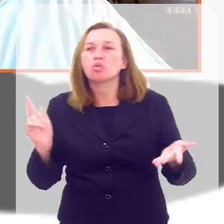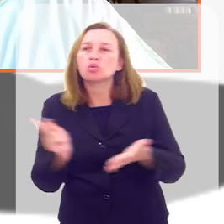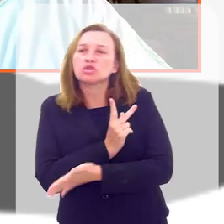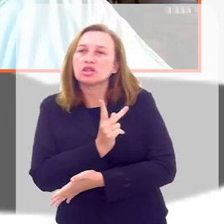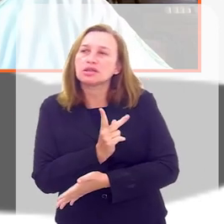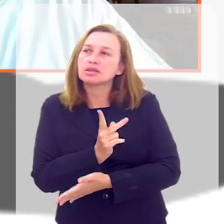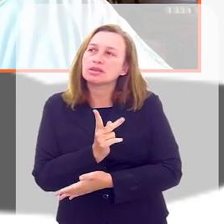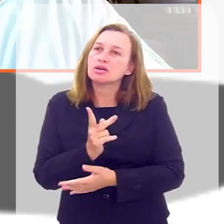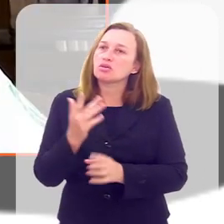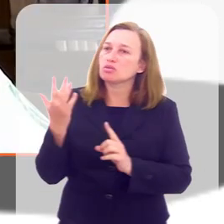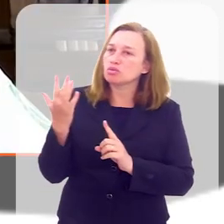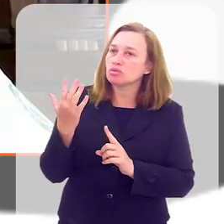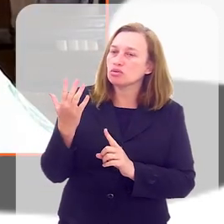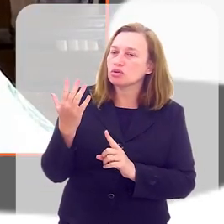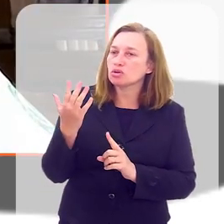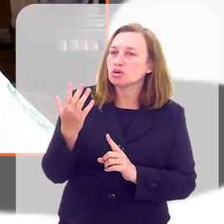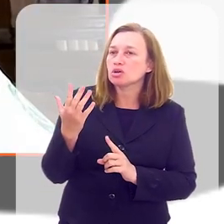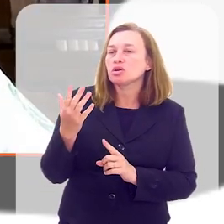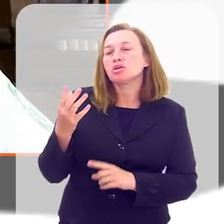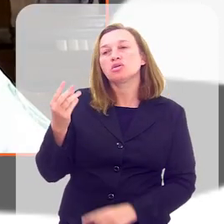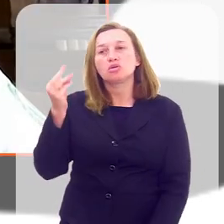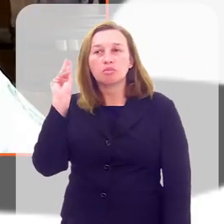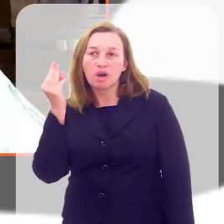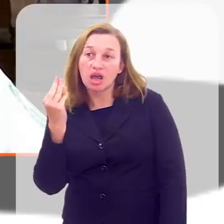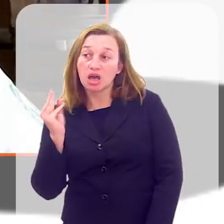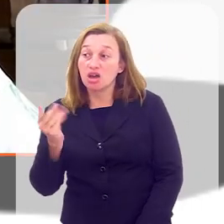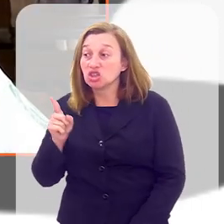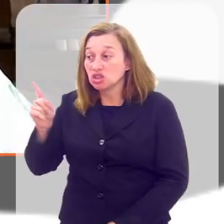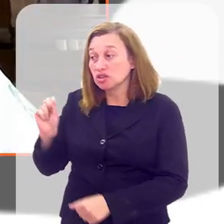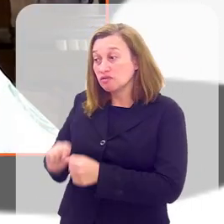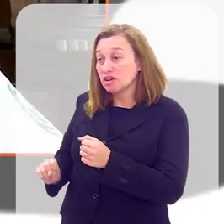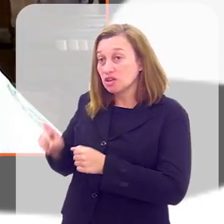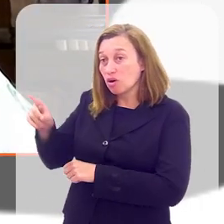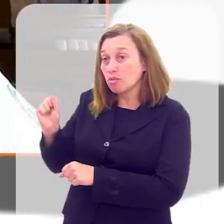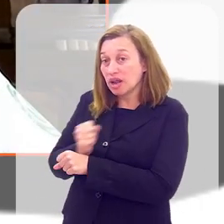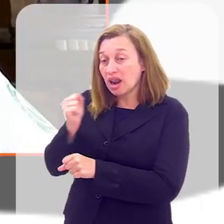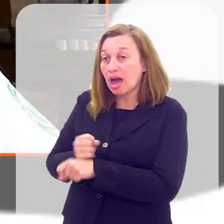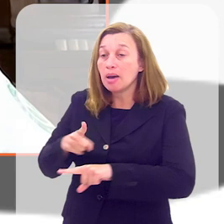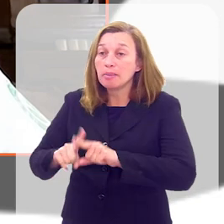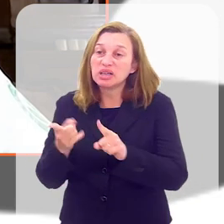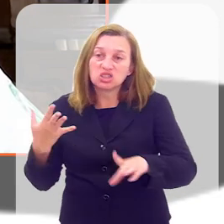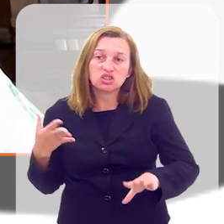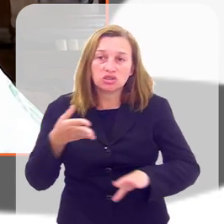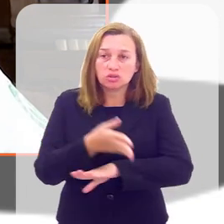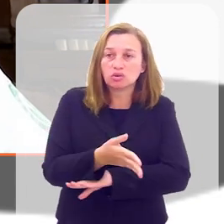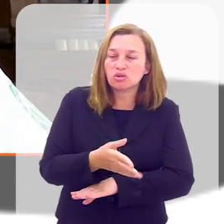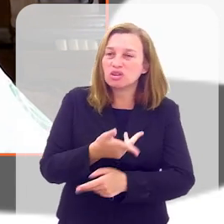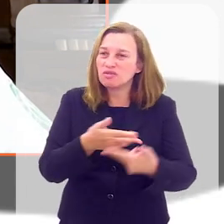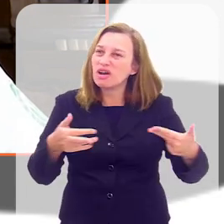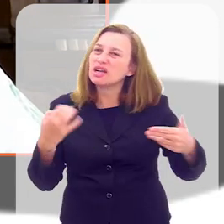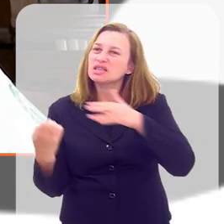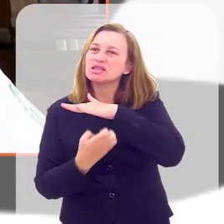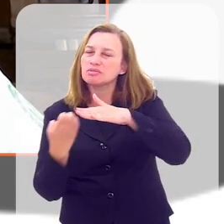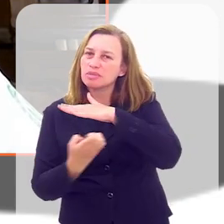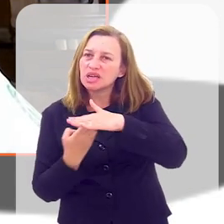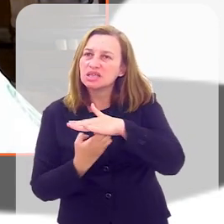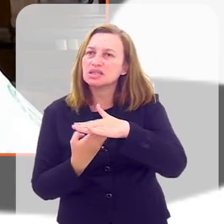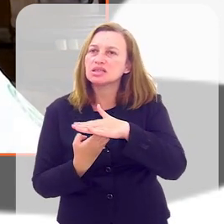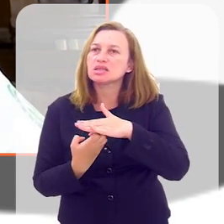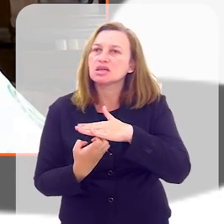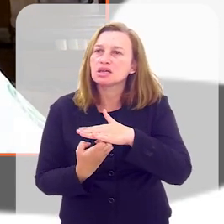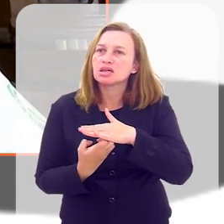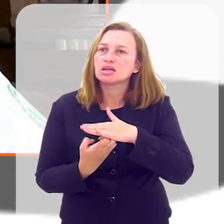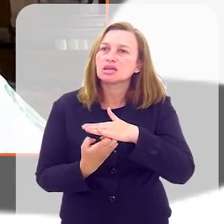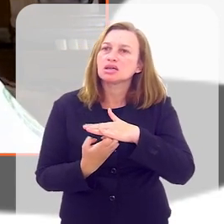já aconteceu o caso de inelegibilidade no estado do Maranhão a gente fez obra lá por isso mas a gente tem entrado agora como tem muitas empresas de